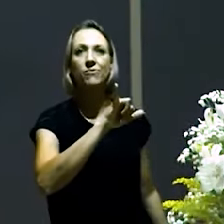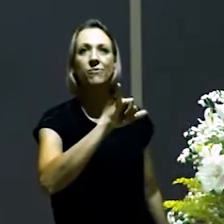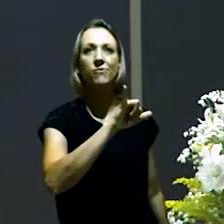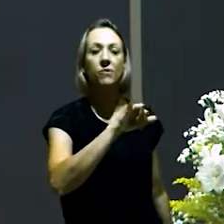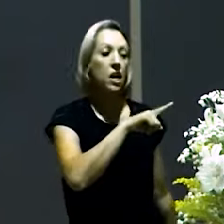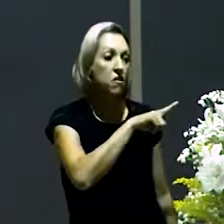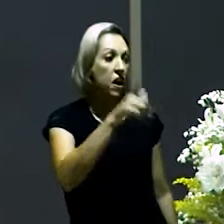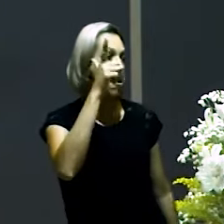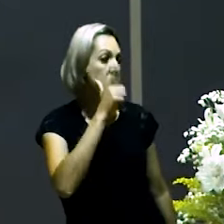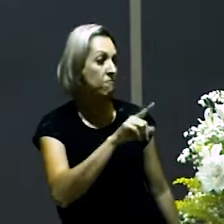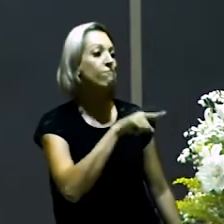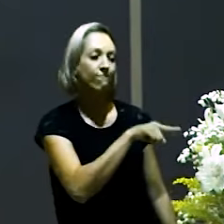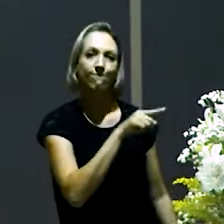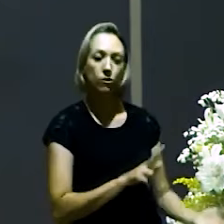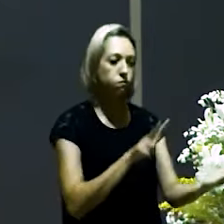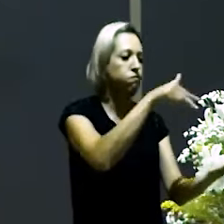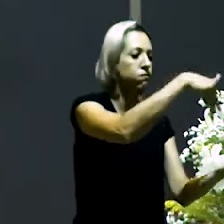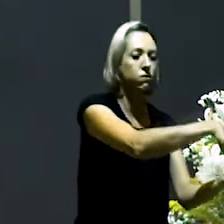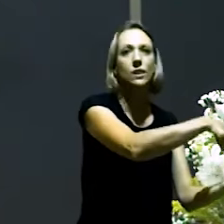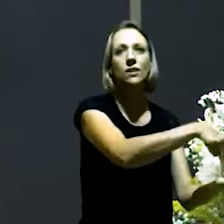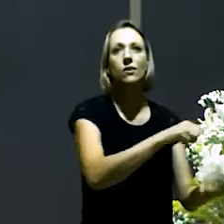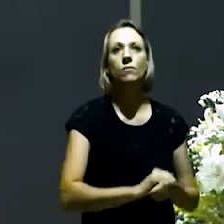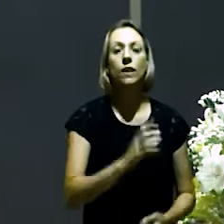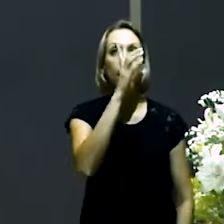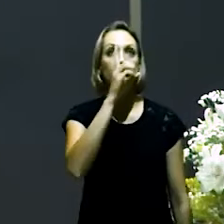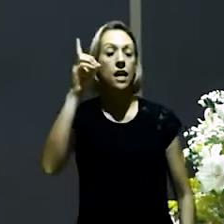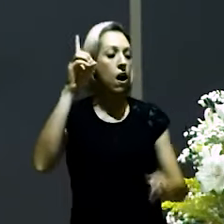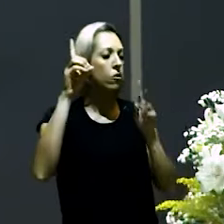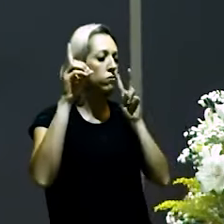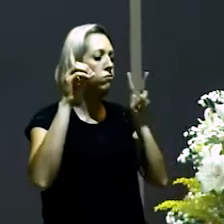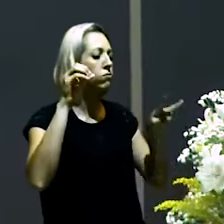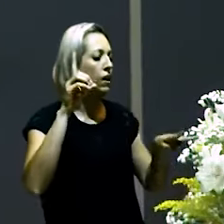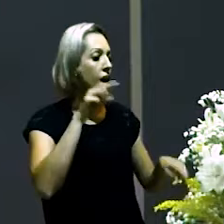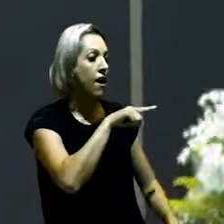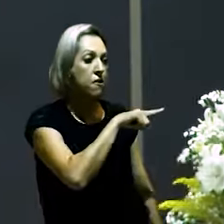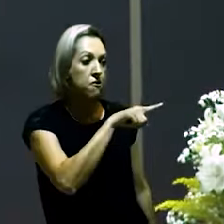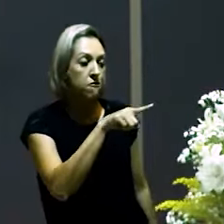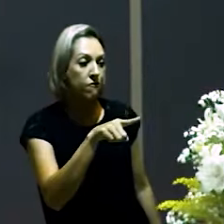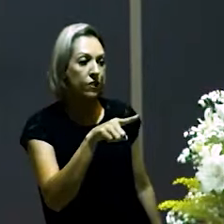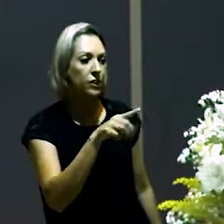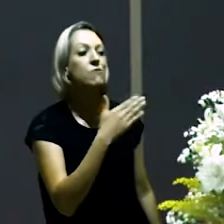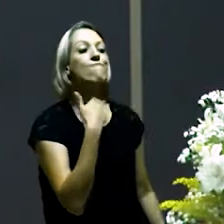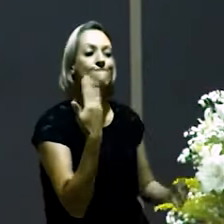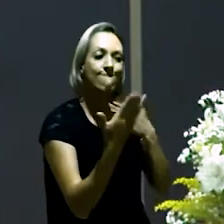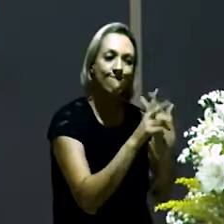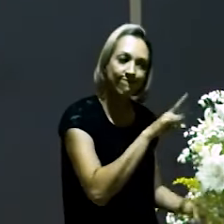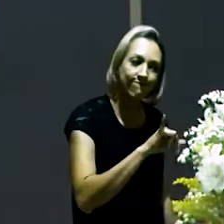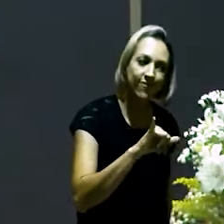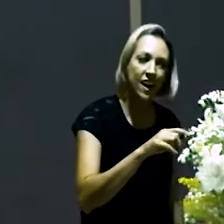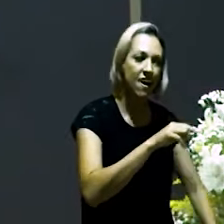conseguir se recompor. Não! Ele olha para o homem e diz: a partir de agora você vai morrer, vai